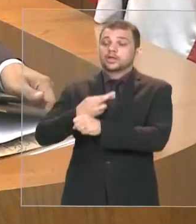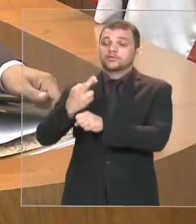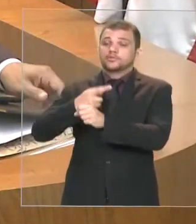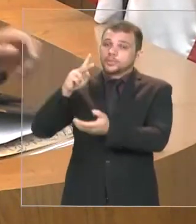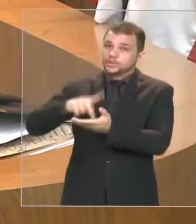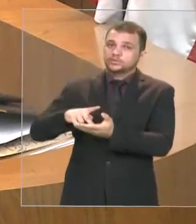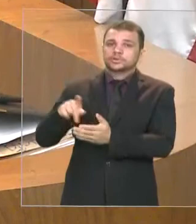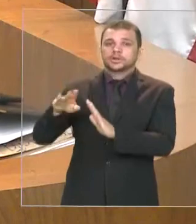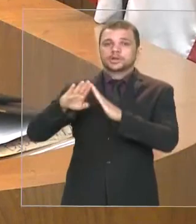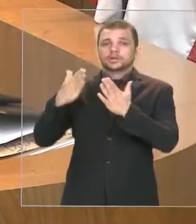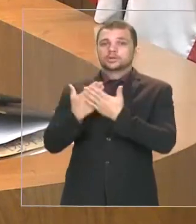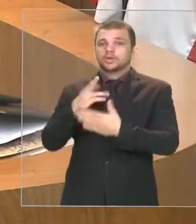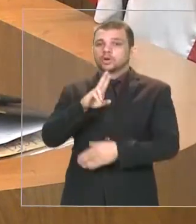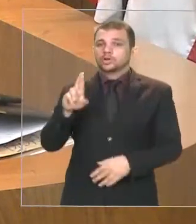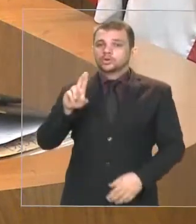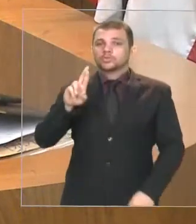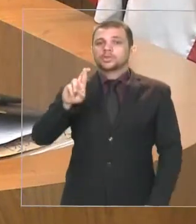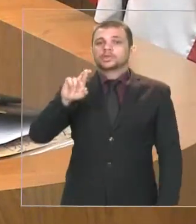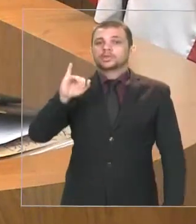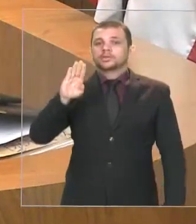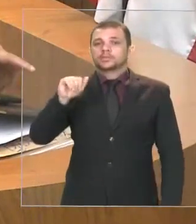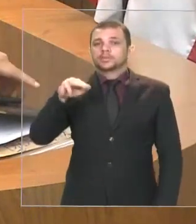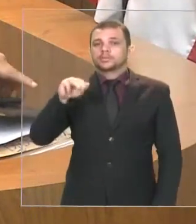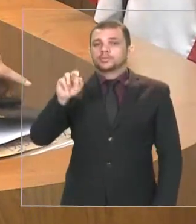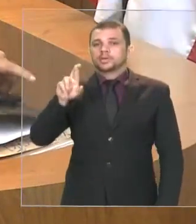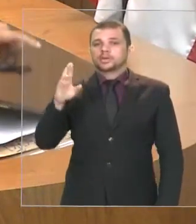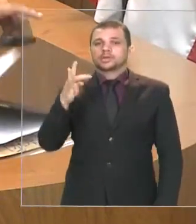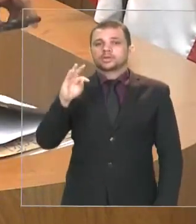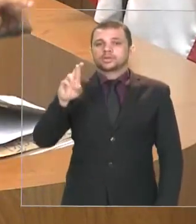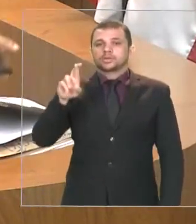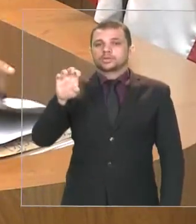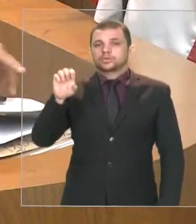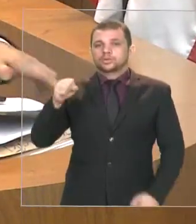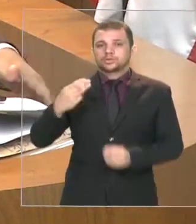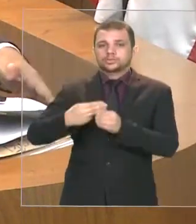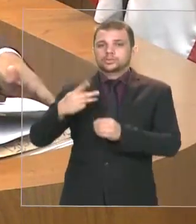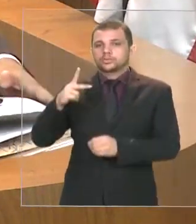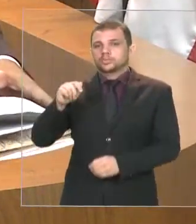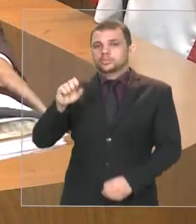na cidade de Passo dos Bons. Era o que tinha para o momento, senhor presidente. Que Deus abençoe a todos.